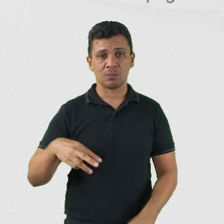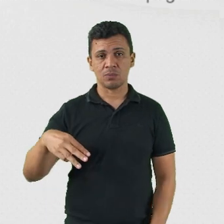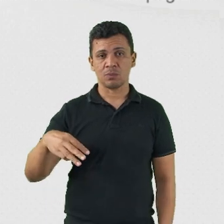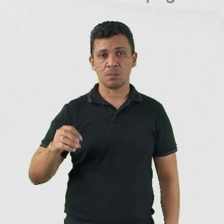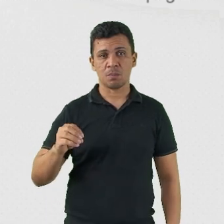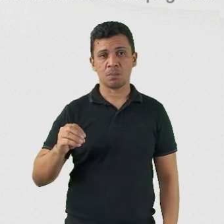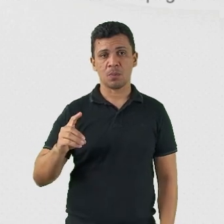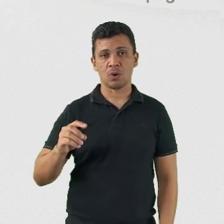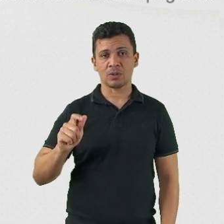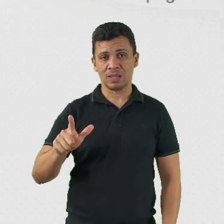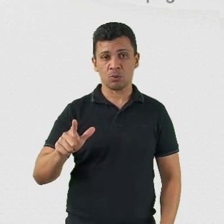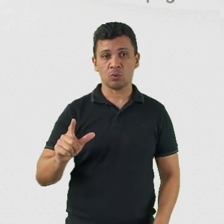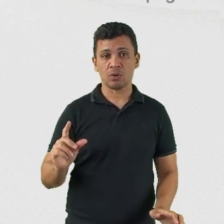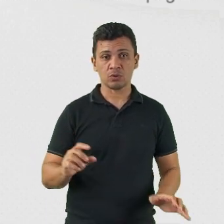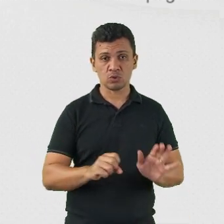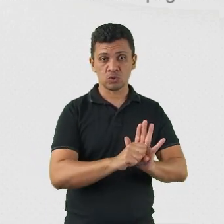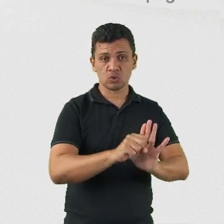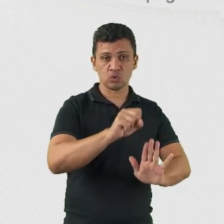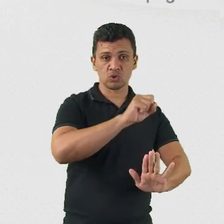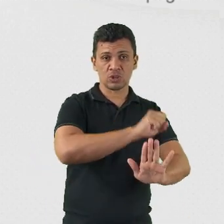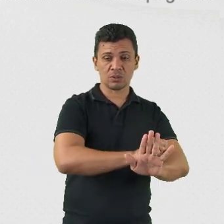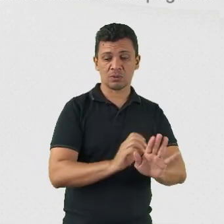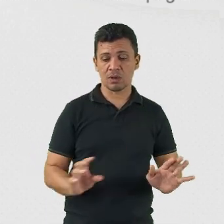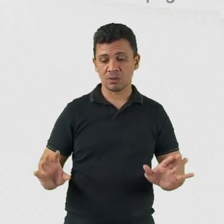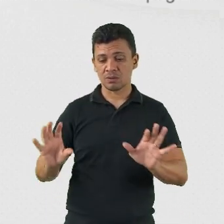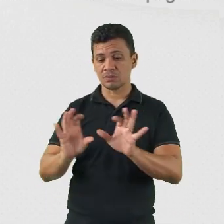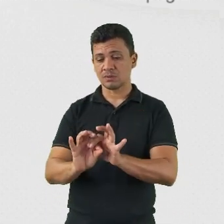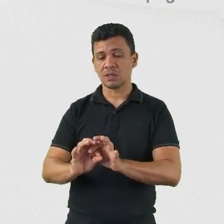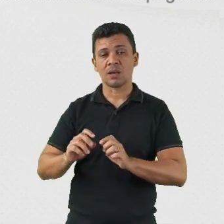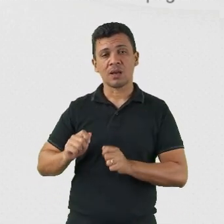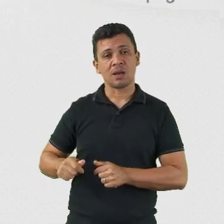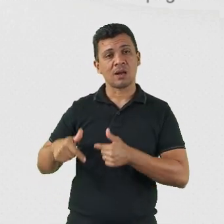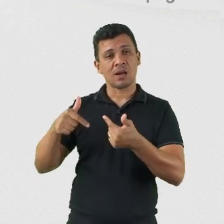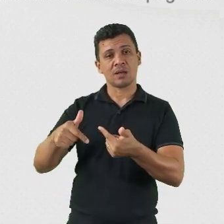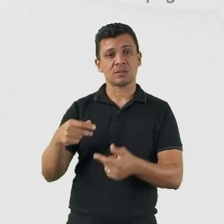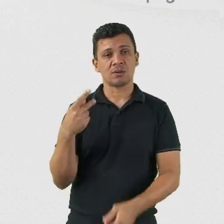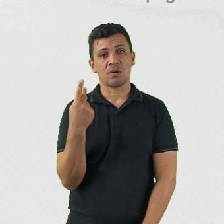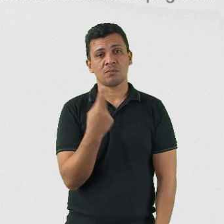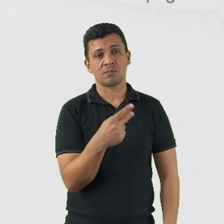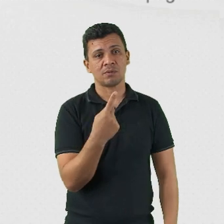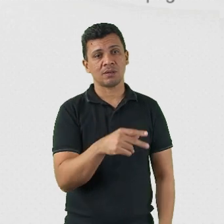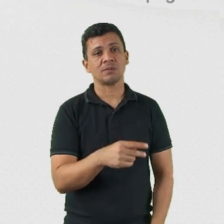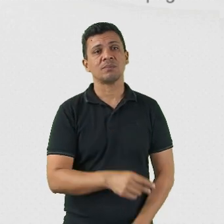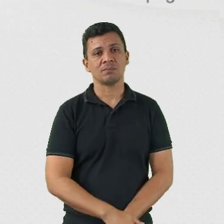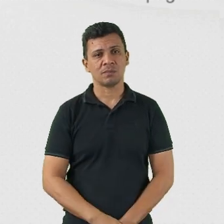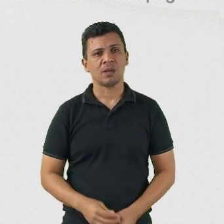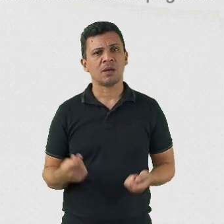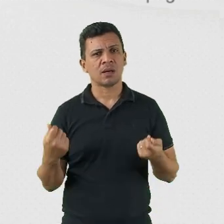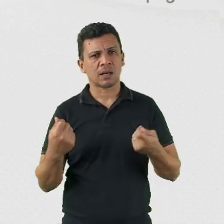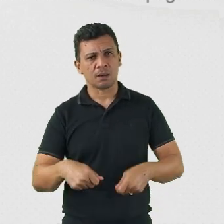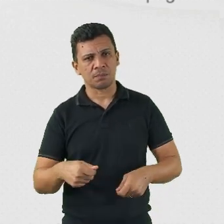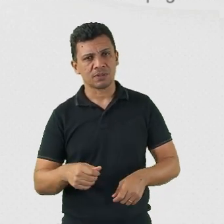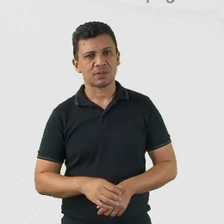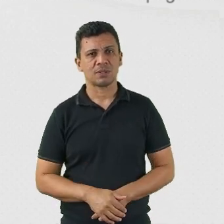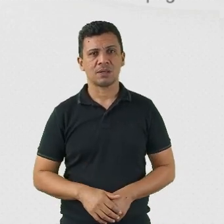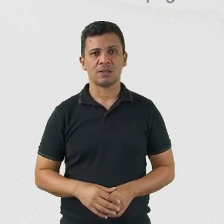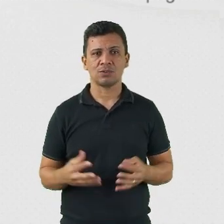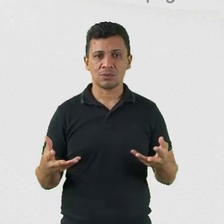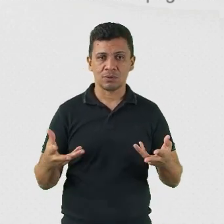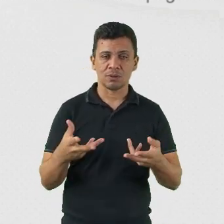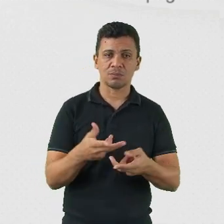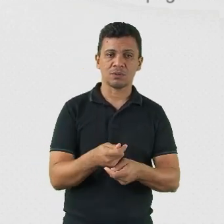ponte entre o sujeito e a ação que esse sujeito tem. A capacidade, a